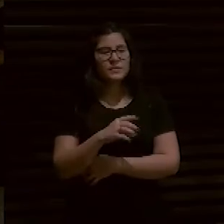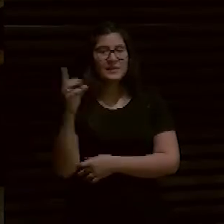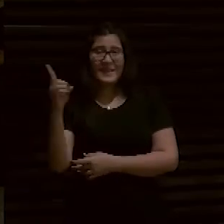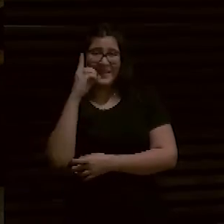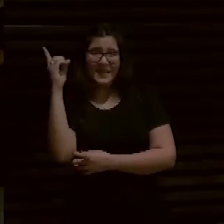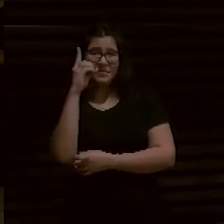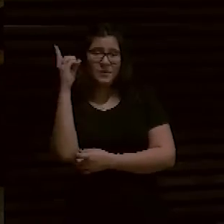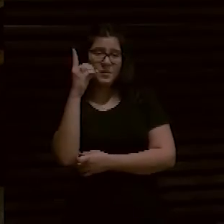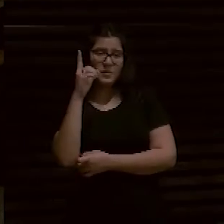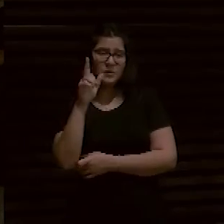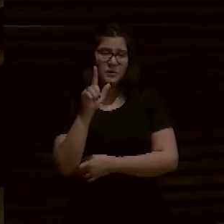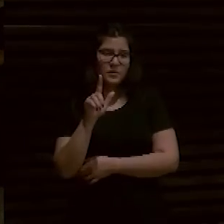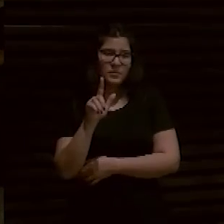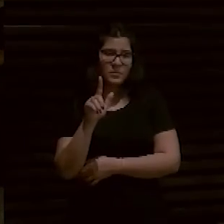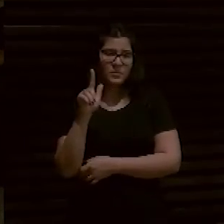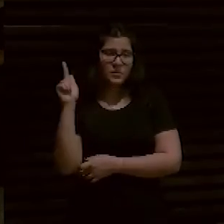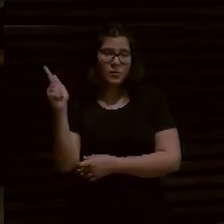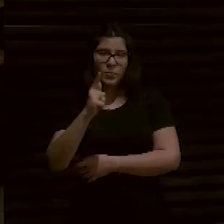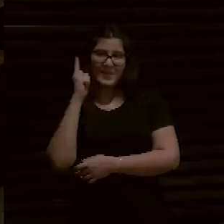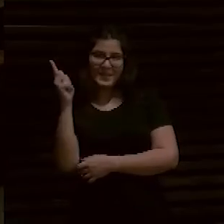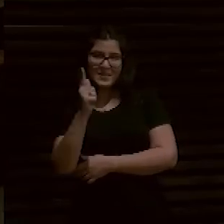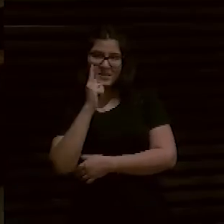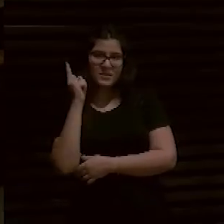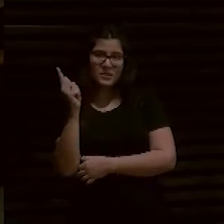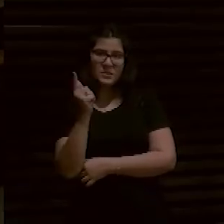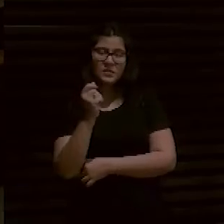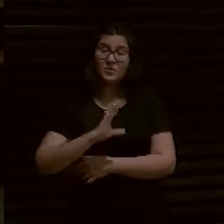Golias? Que confiança o